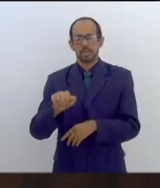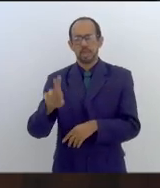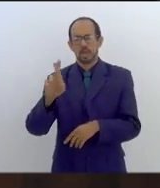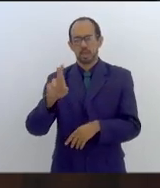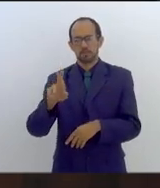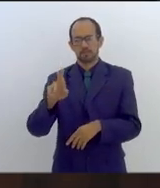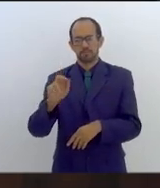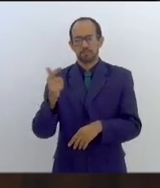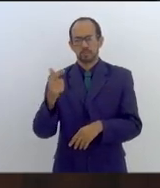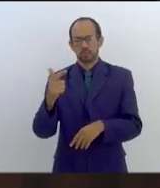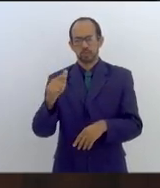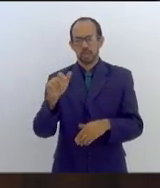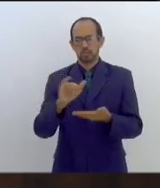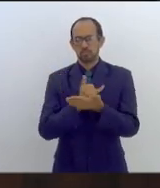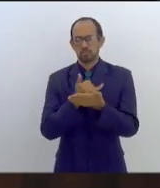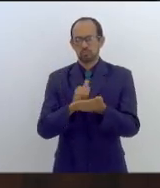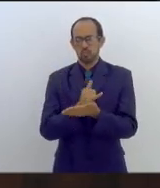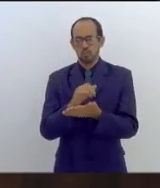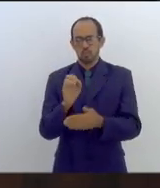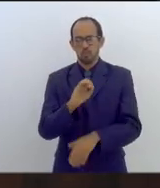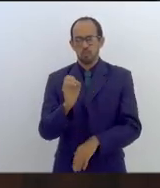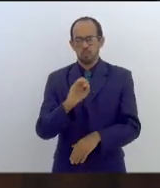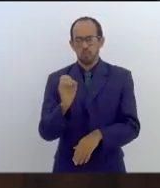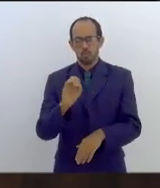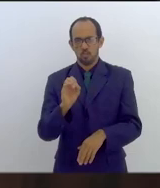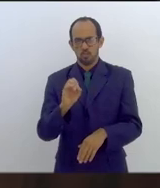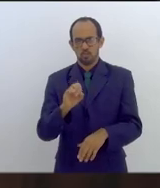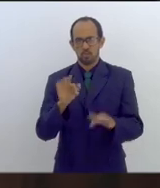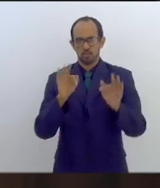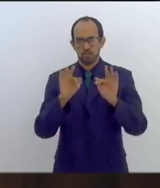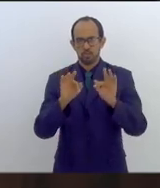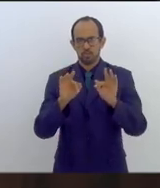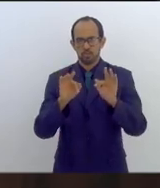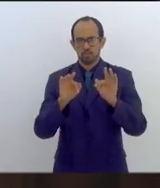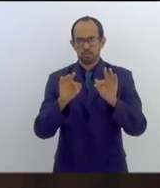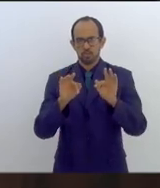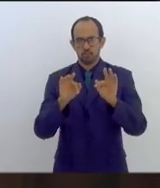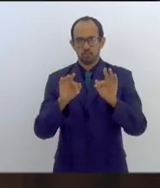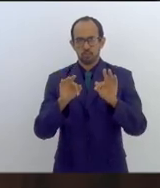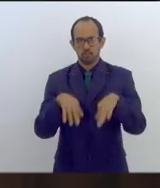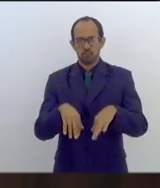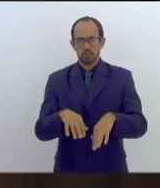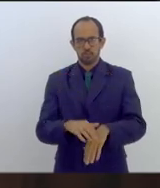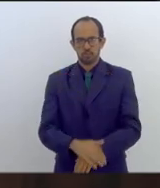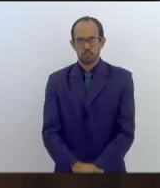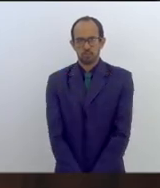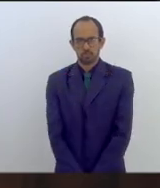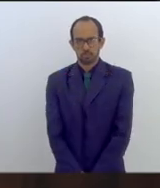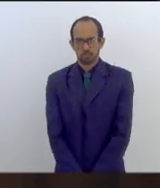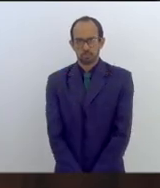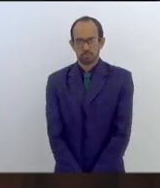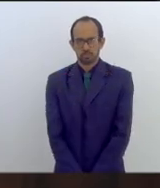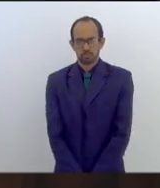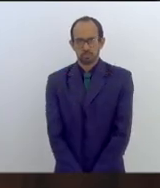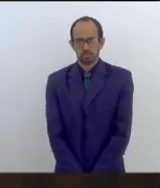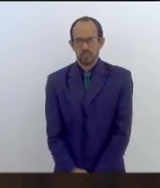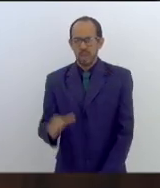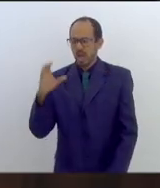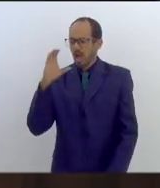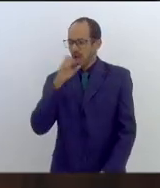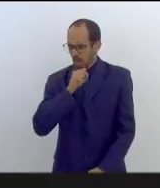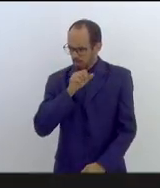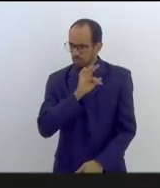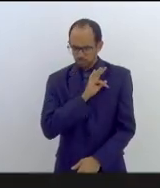não havendo mais oradores inscritos, encerra... Por ordem, presidenta Marta Rocha, pois muito não. Rapidamente,